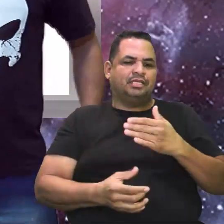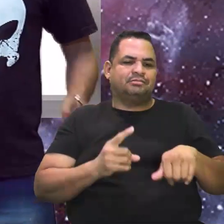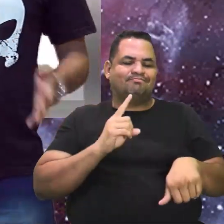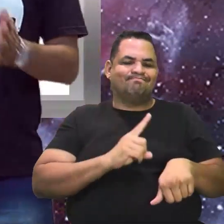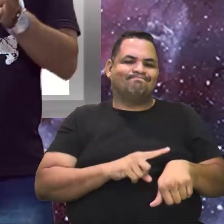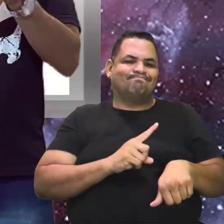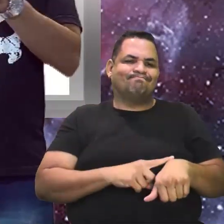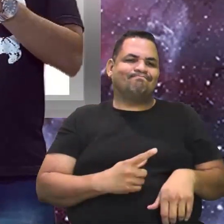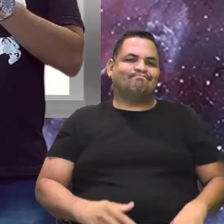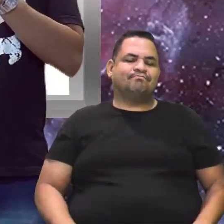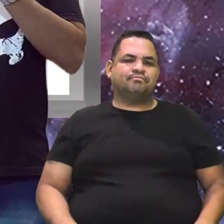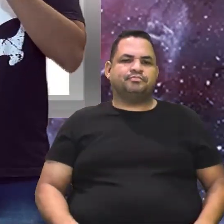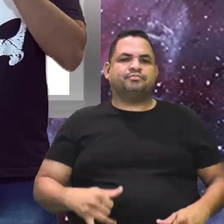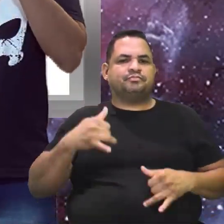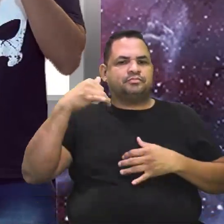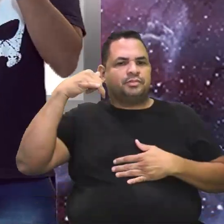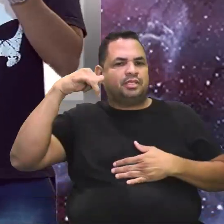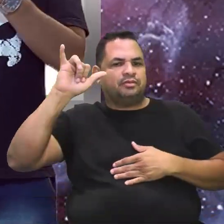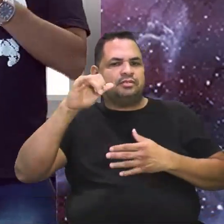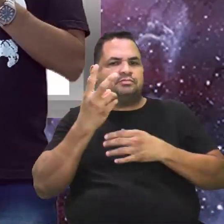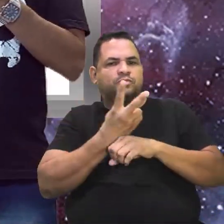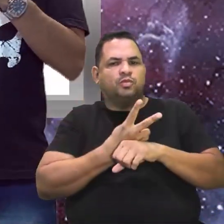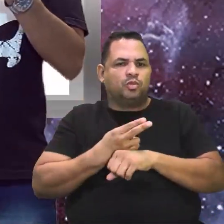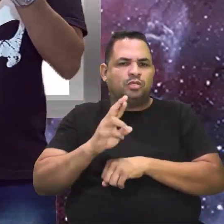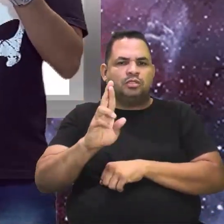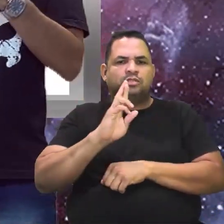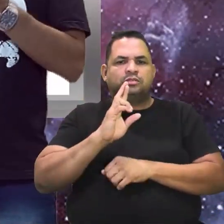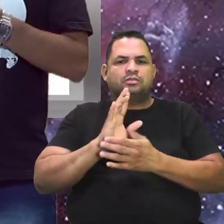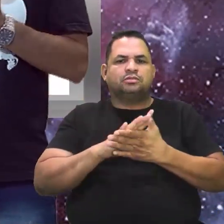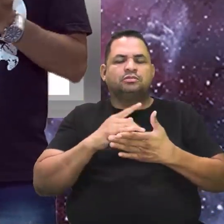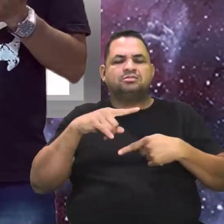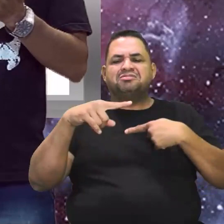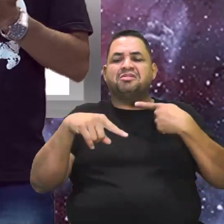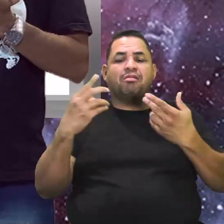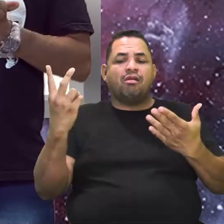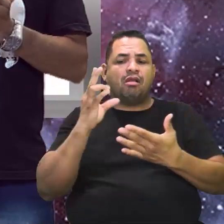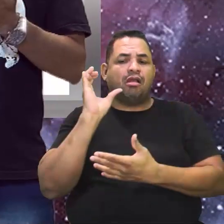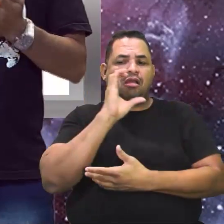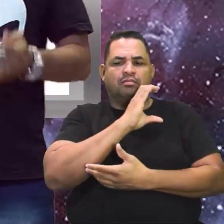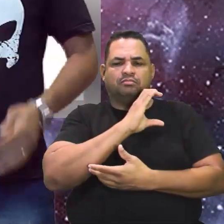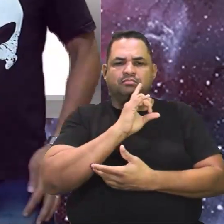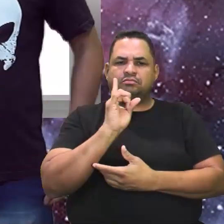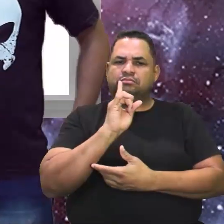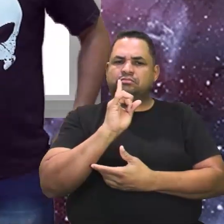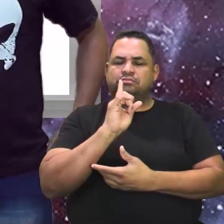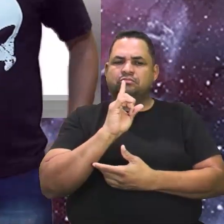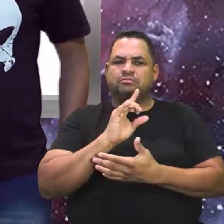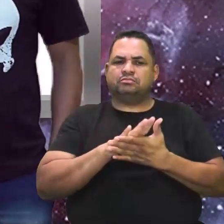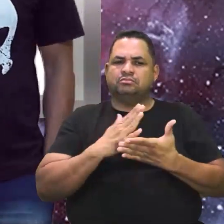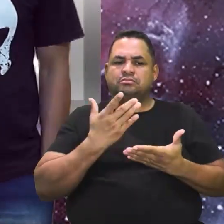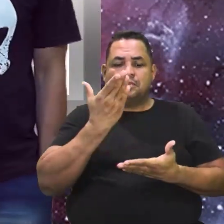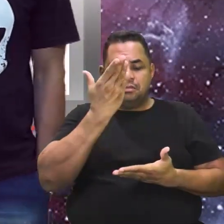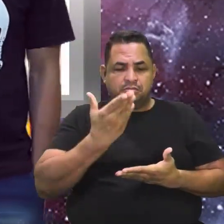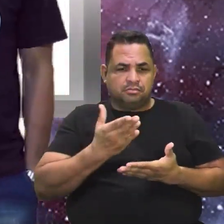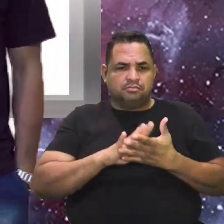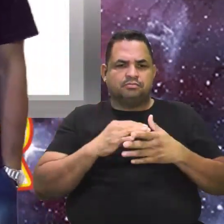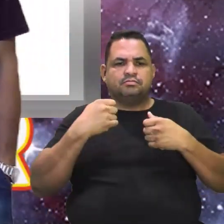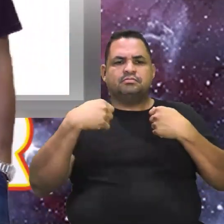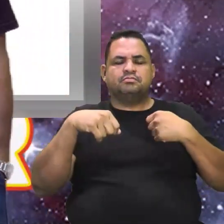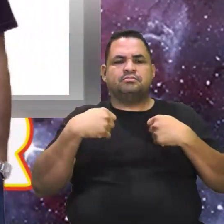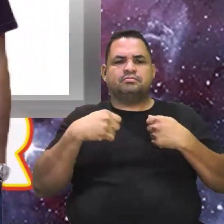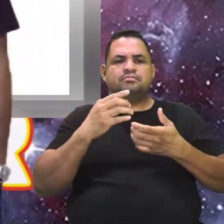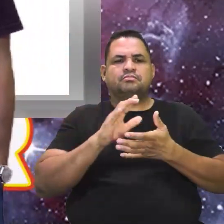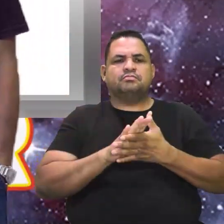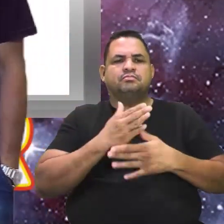bom? Dando continuidade, evite procurar a resposta de uma questão logo em seguida. Muitas das vezes não tá de imediato ali. Você vai ter que,